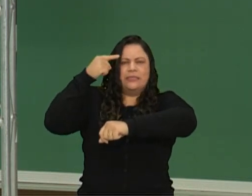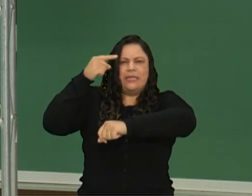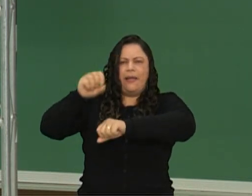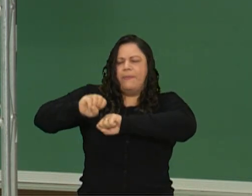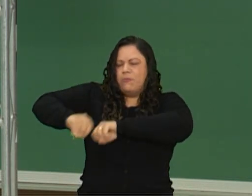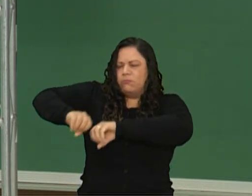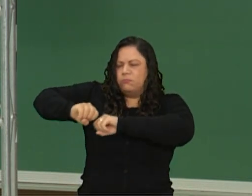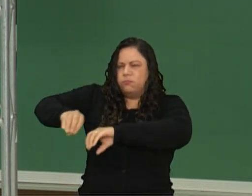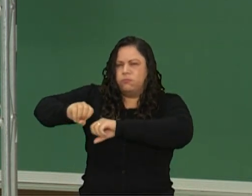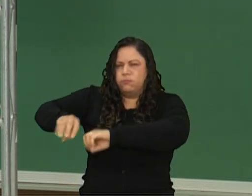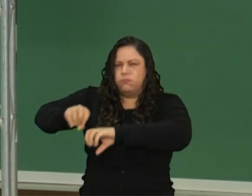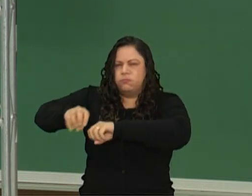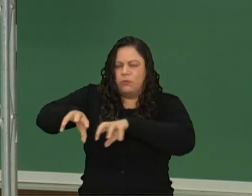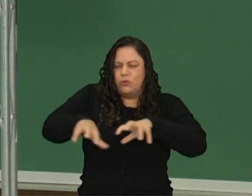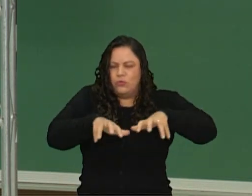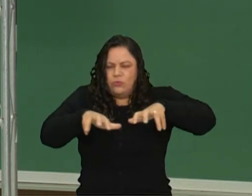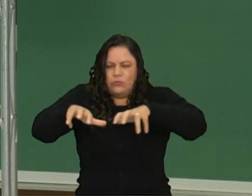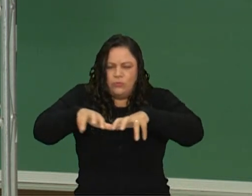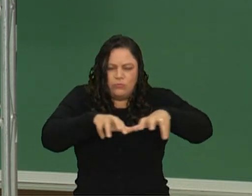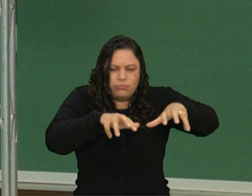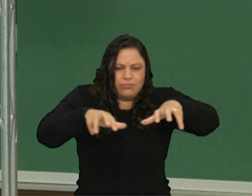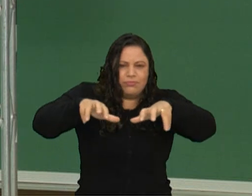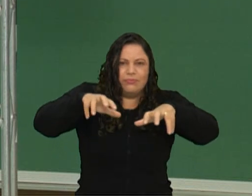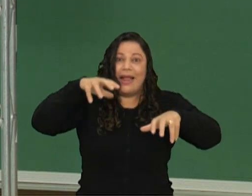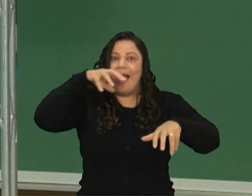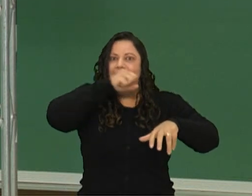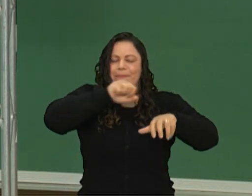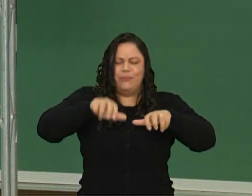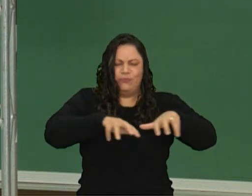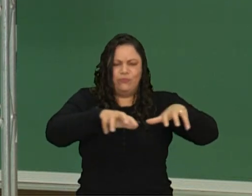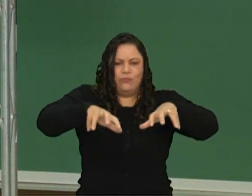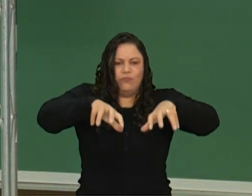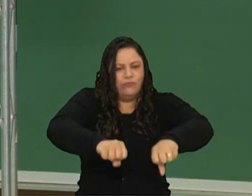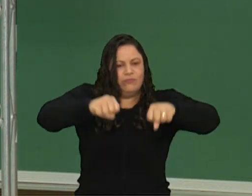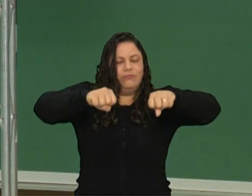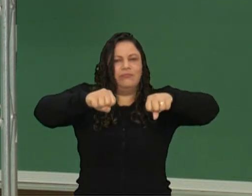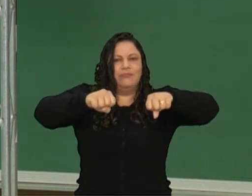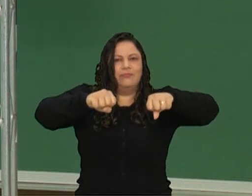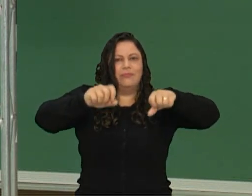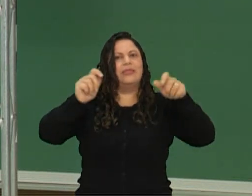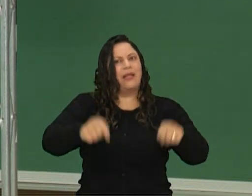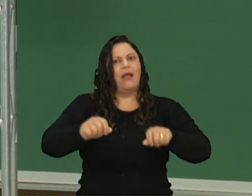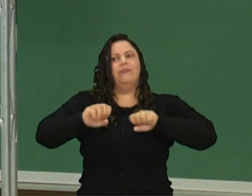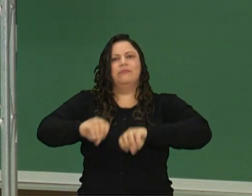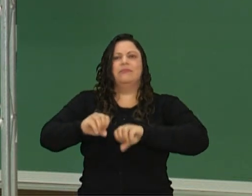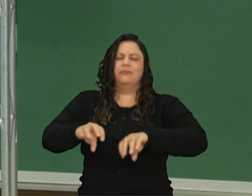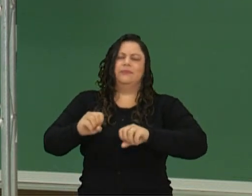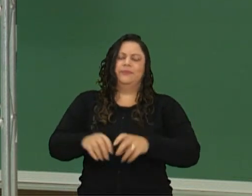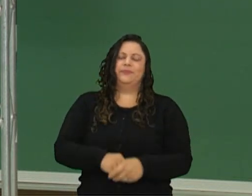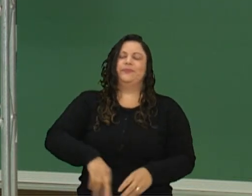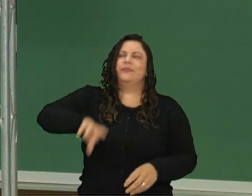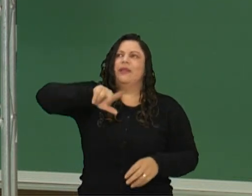caça. Ele é muito rápido, ágil e também é adestrado na região da Mongólia,